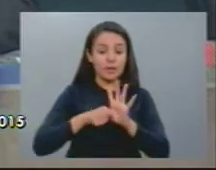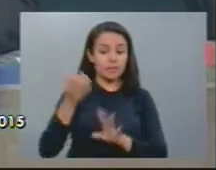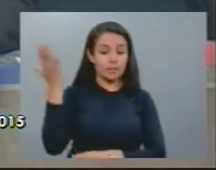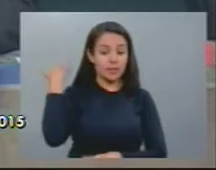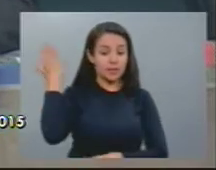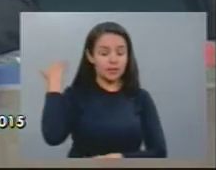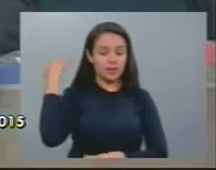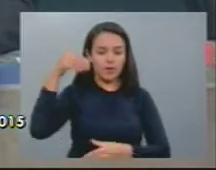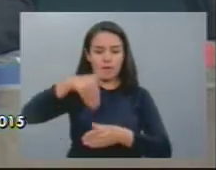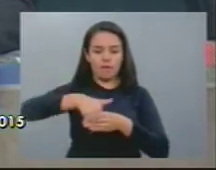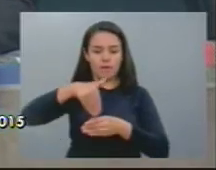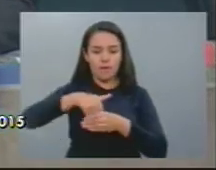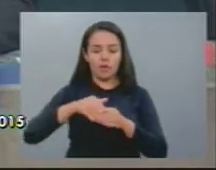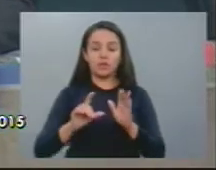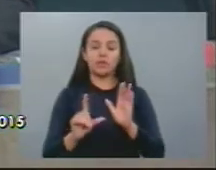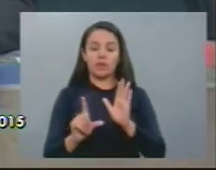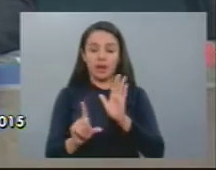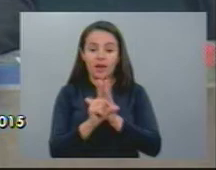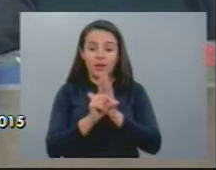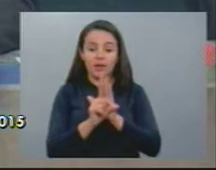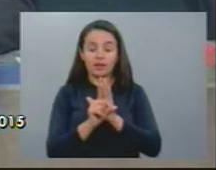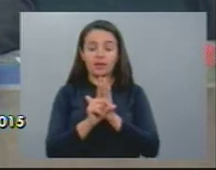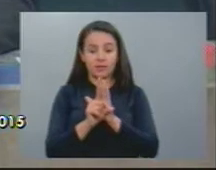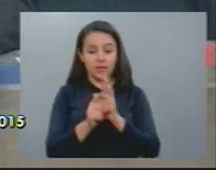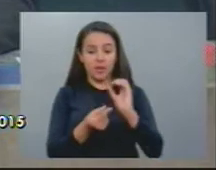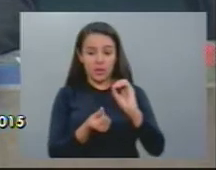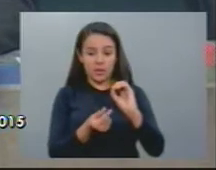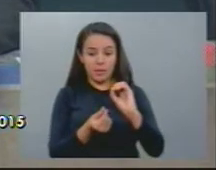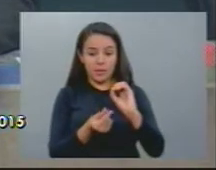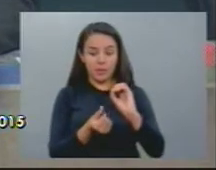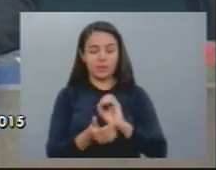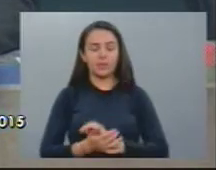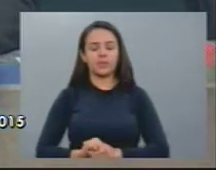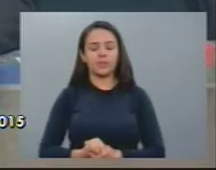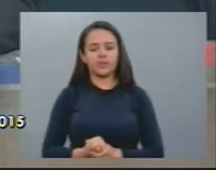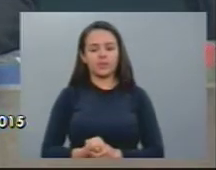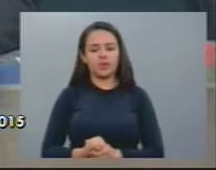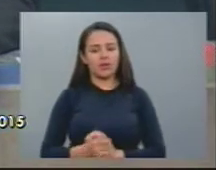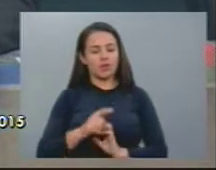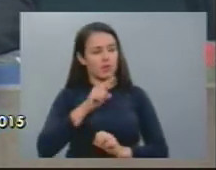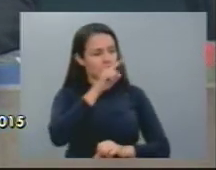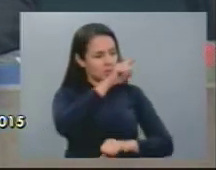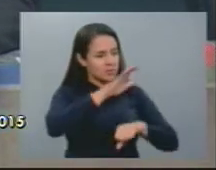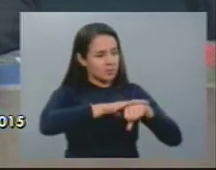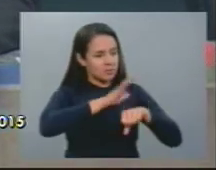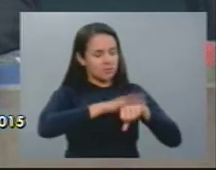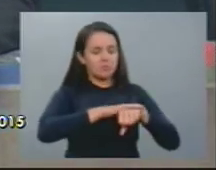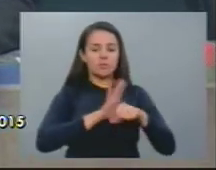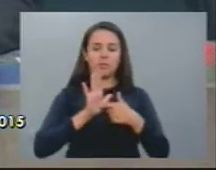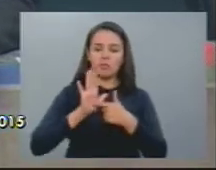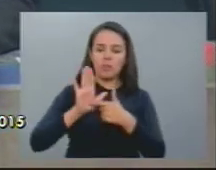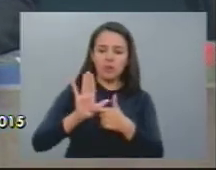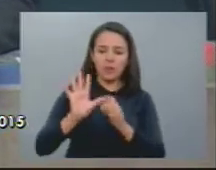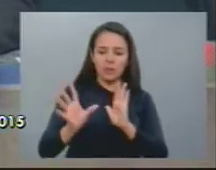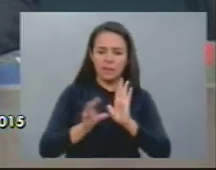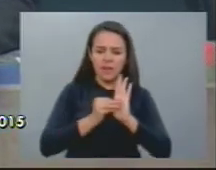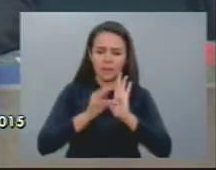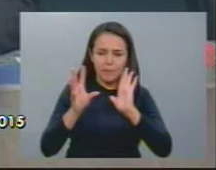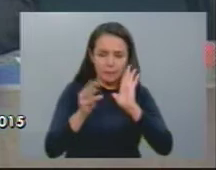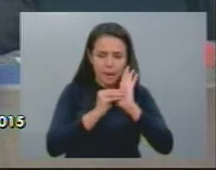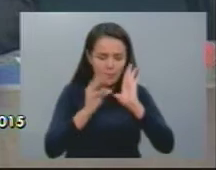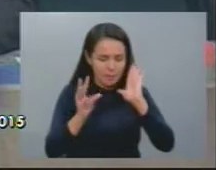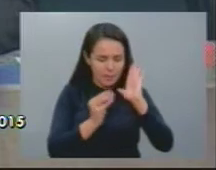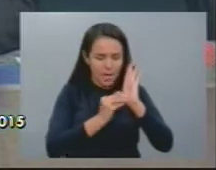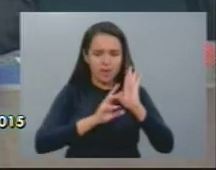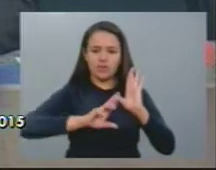votamos aqui a Lei de Diretrizes Orçamentárias. E foi o senhor que apresentou mais emendas, notadamente